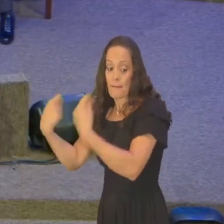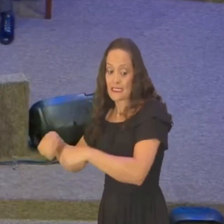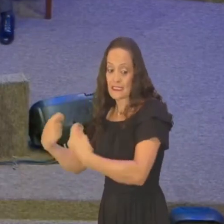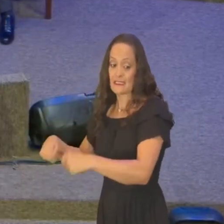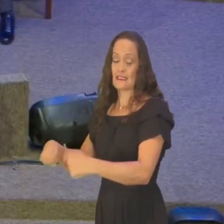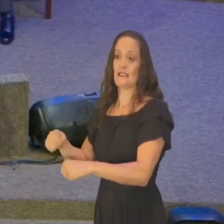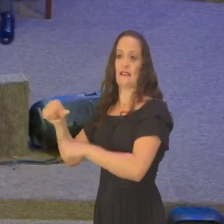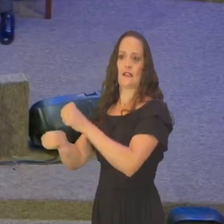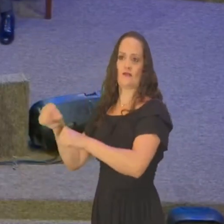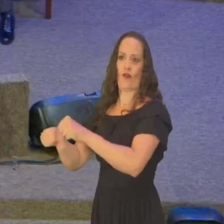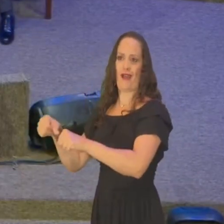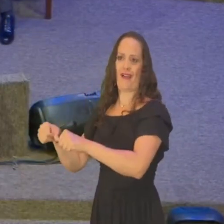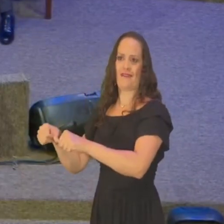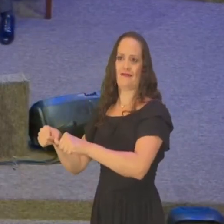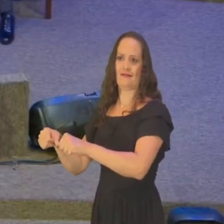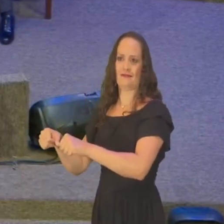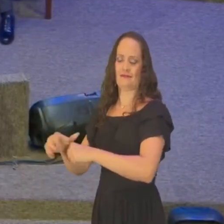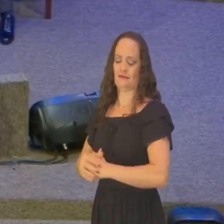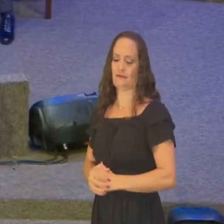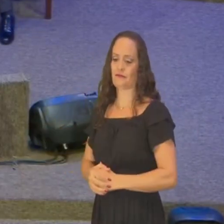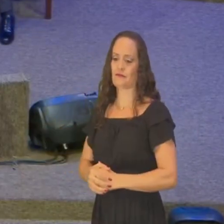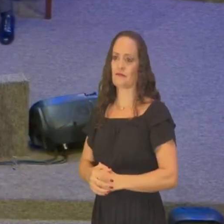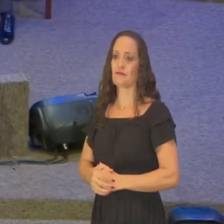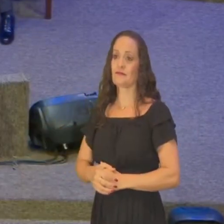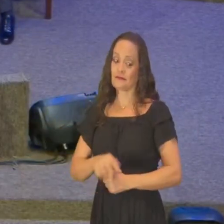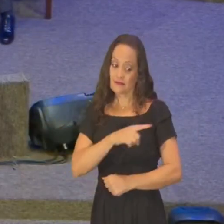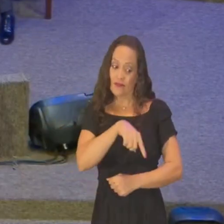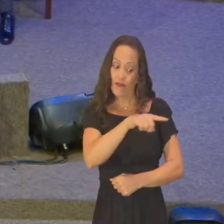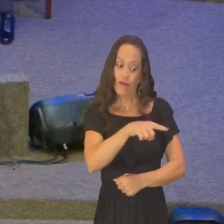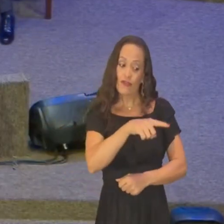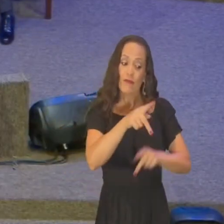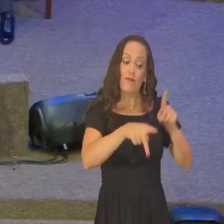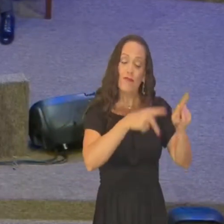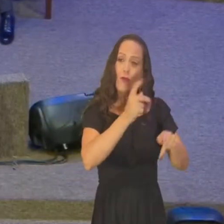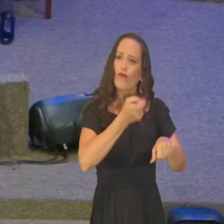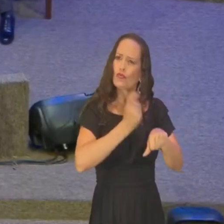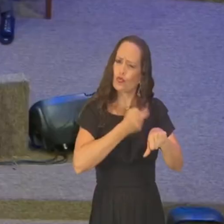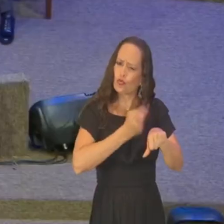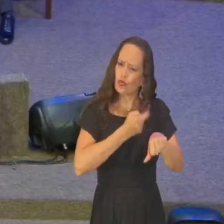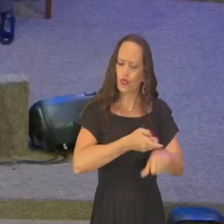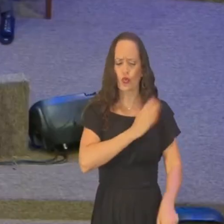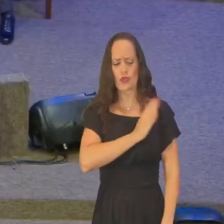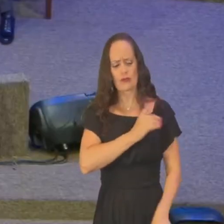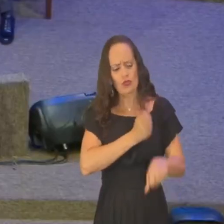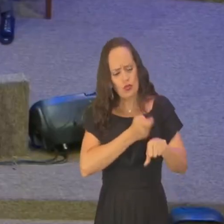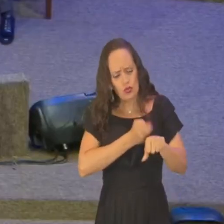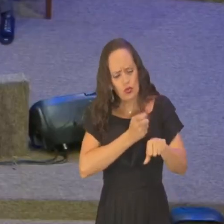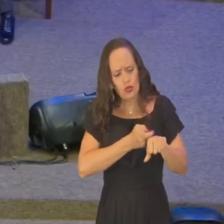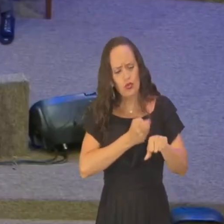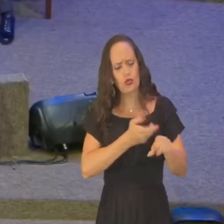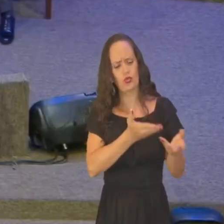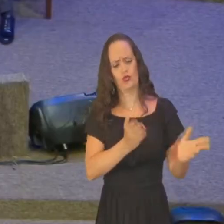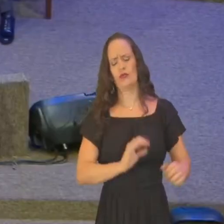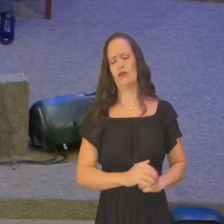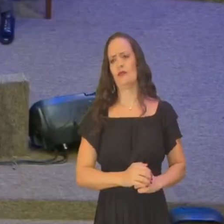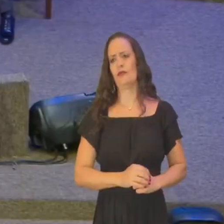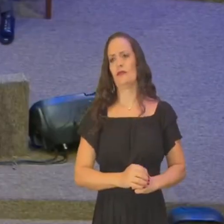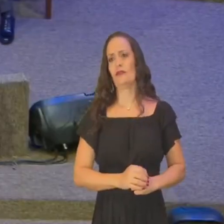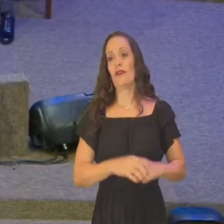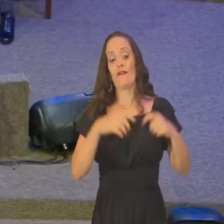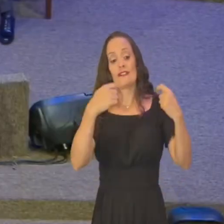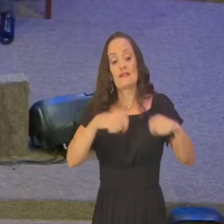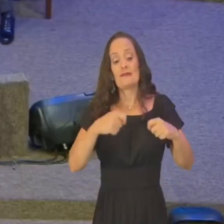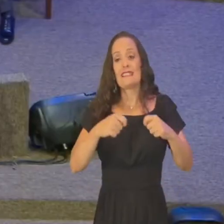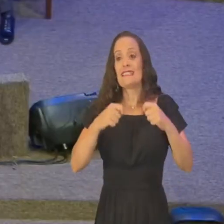eles estavam sendo um povo idólatra, um povo distante, com o coração endurecido, para que, através do altar